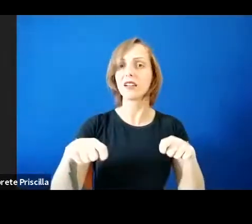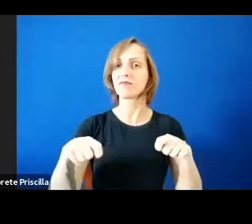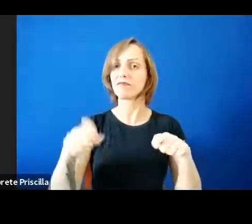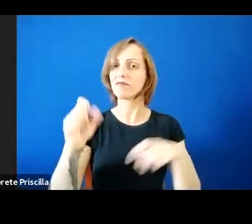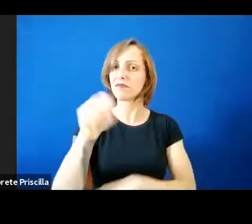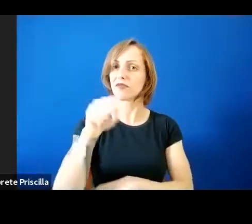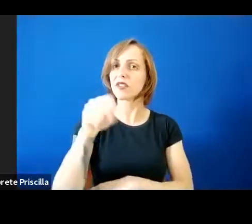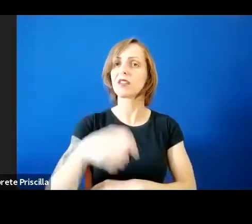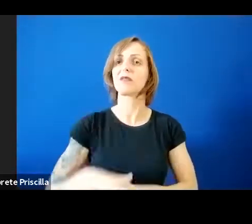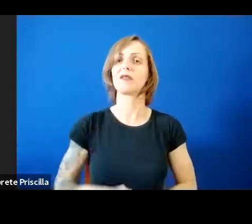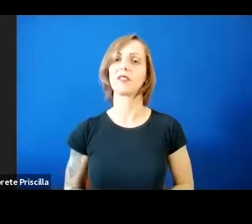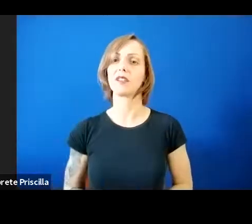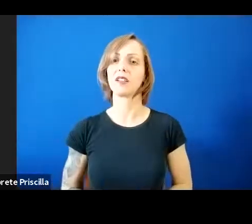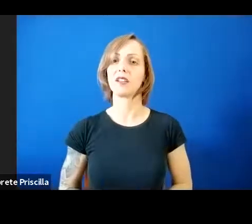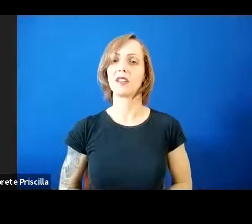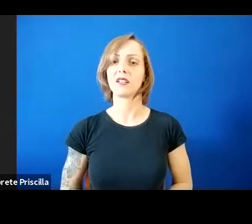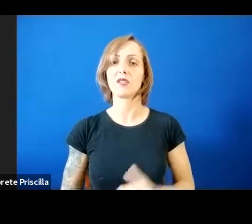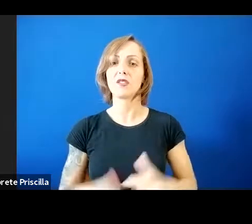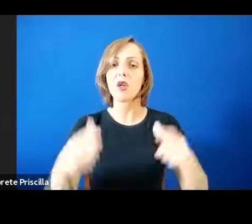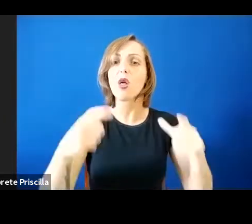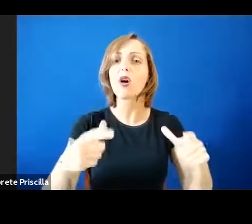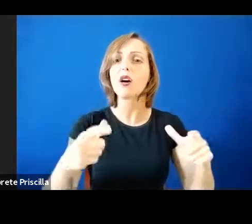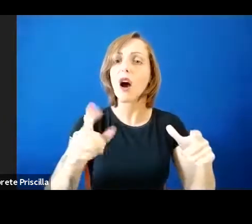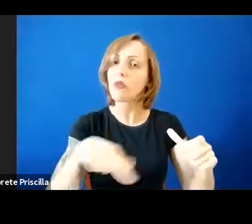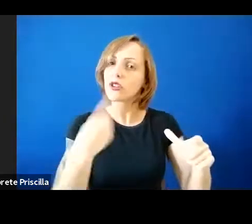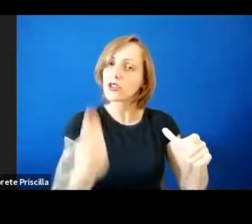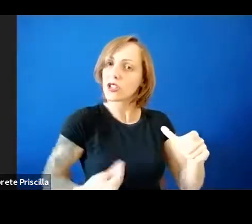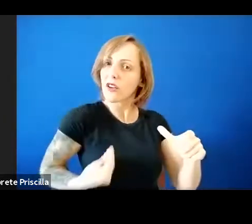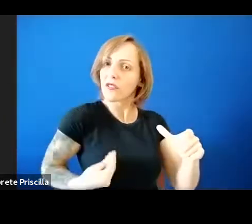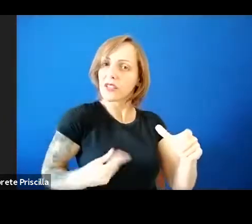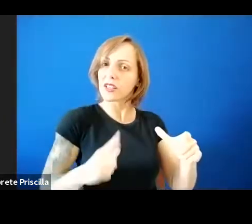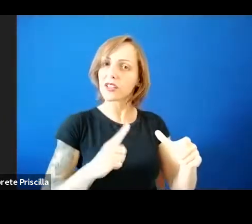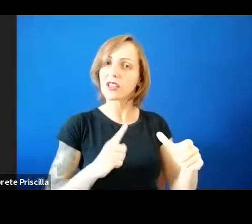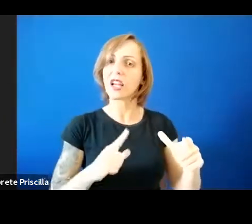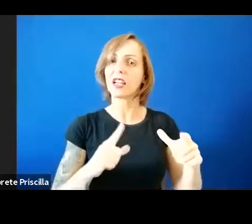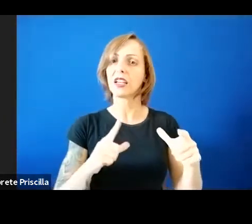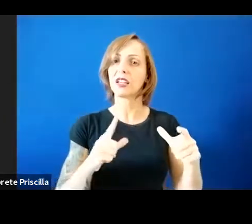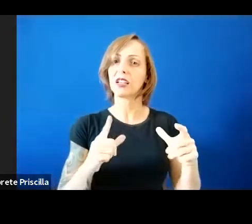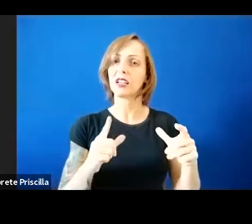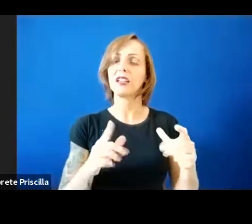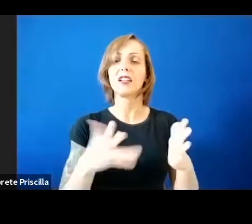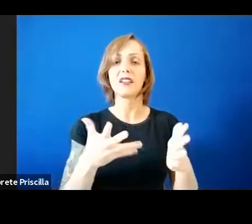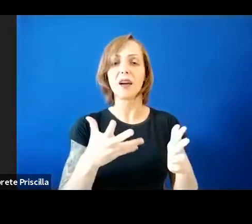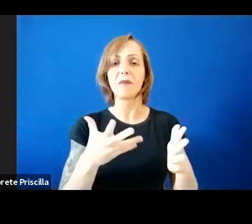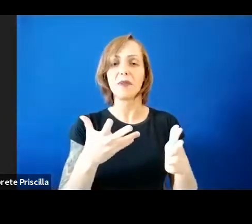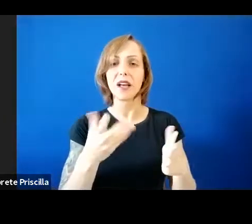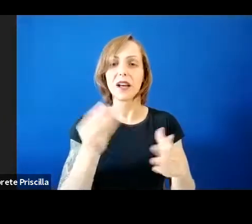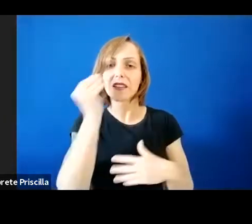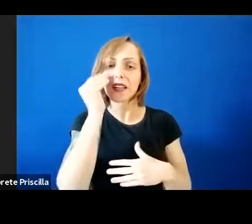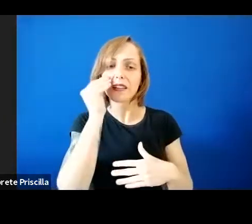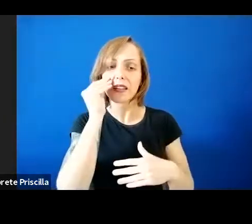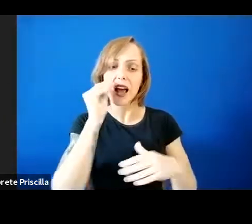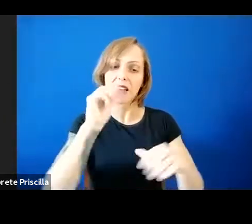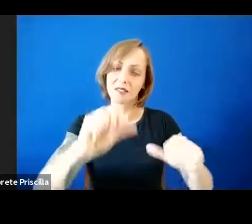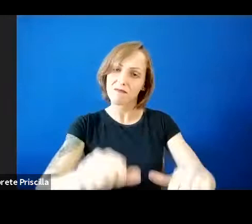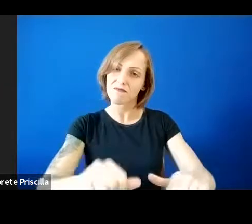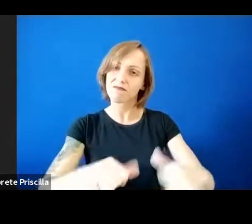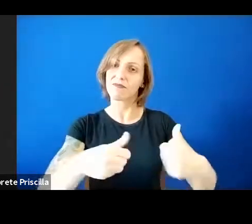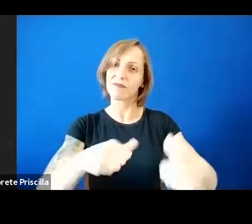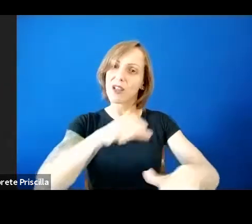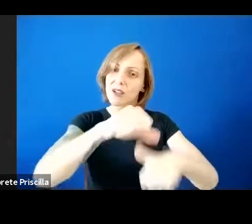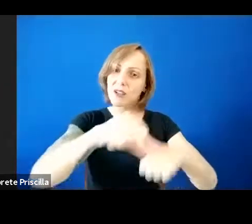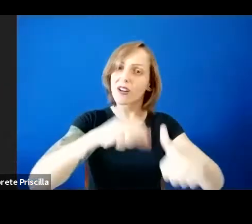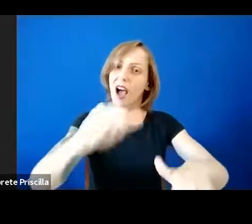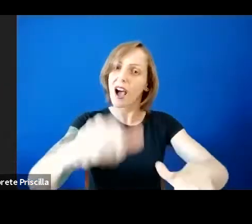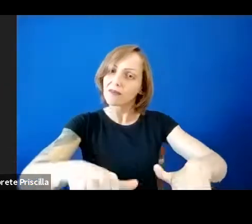onde vivemos um mundo melhor. Então, só agradeço e eu vou ter que sair de novo, né? Que eu